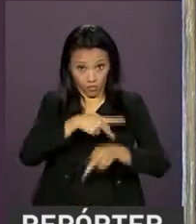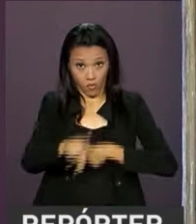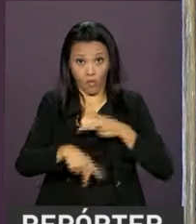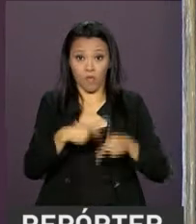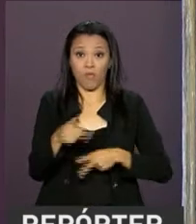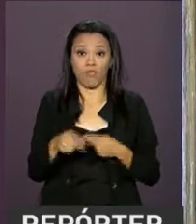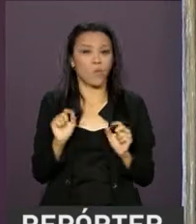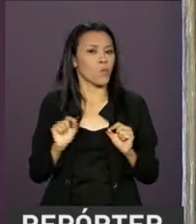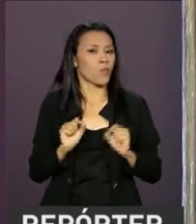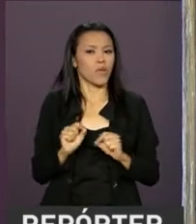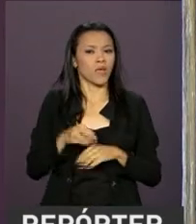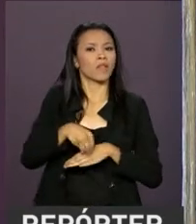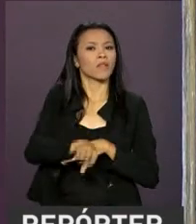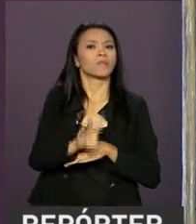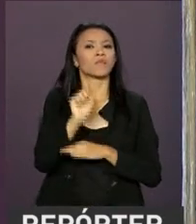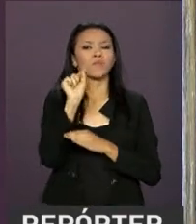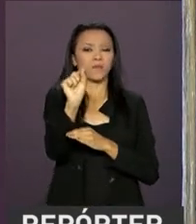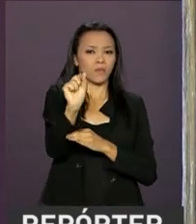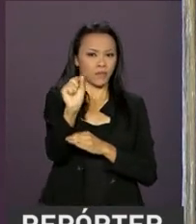são